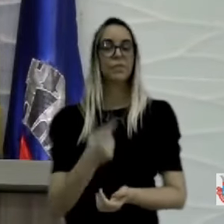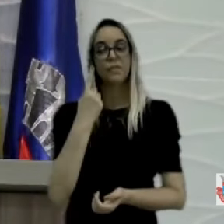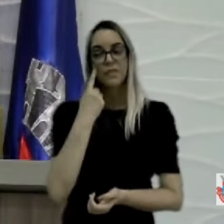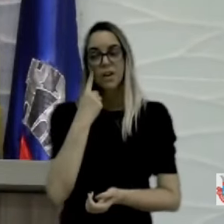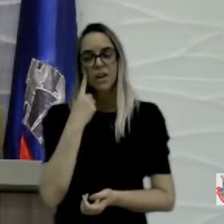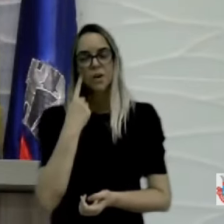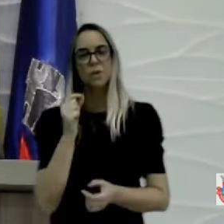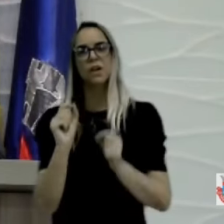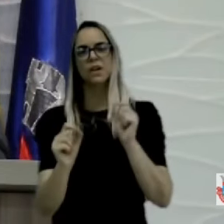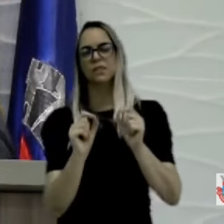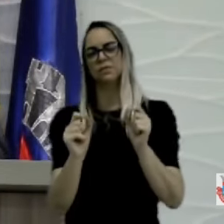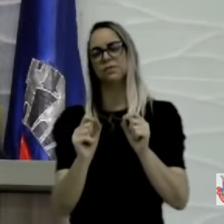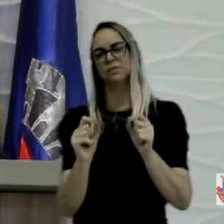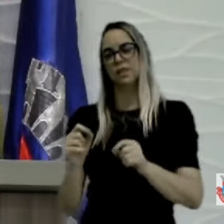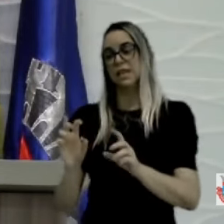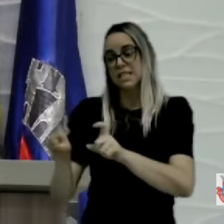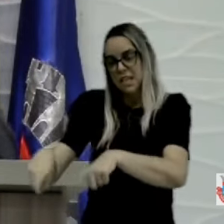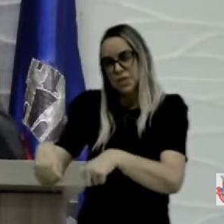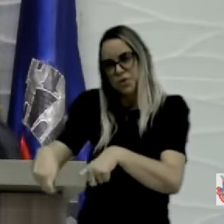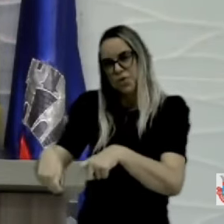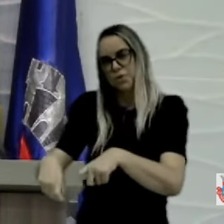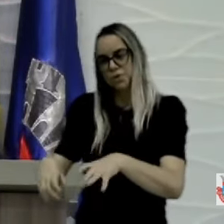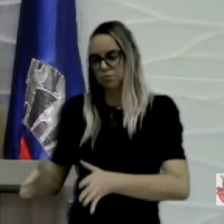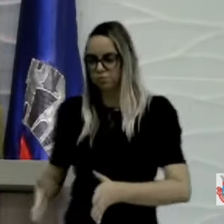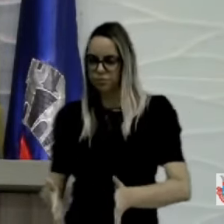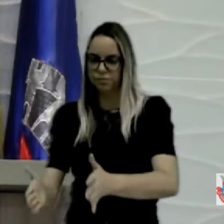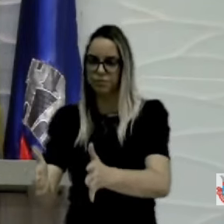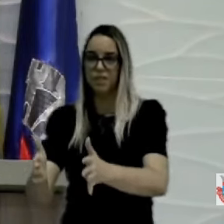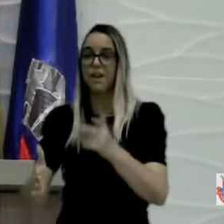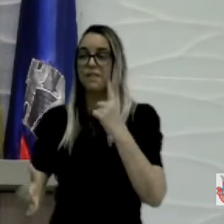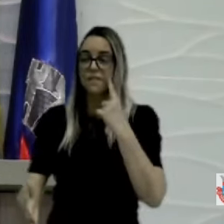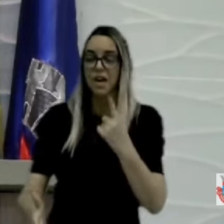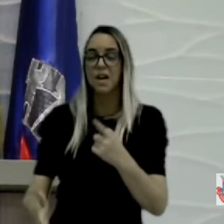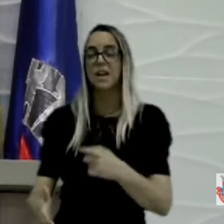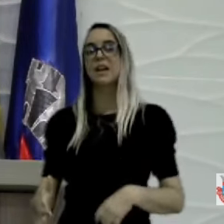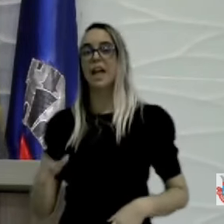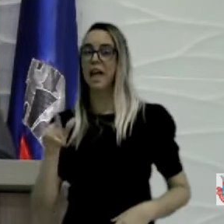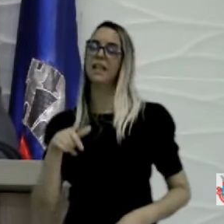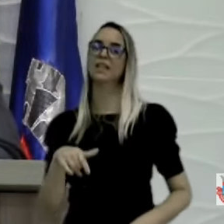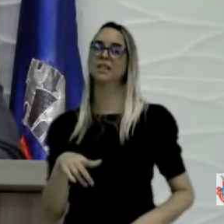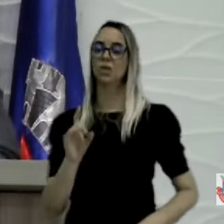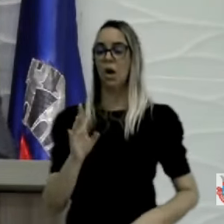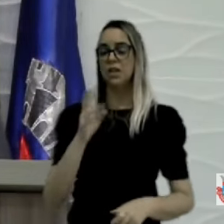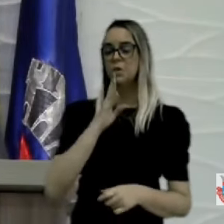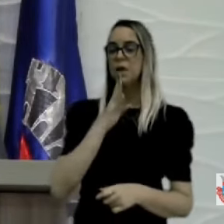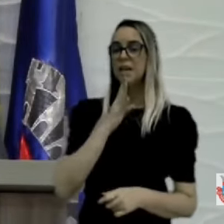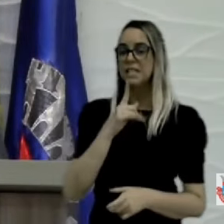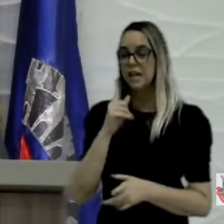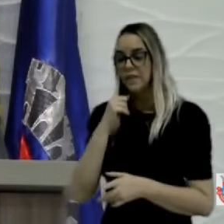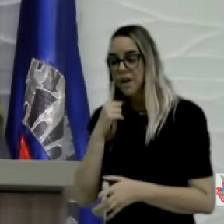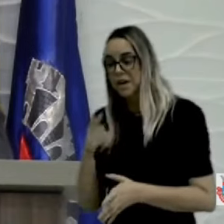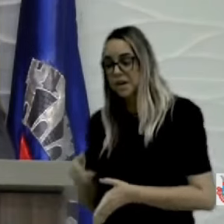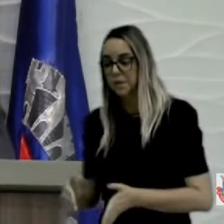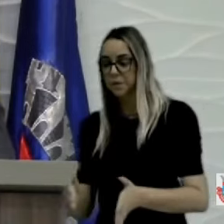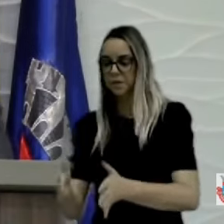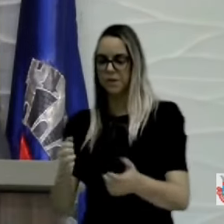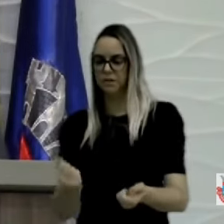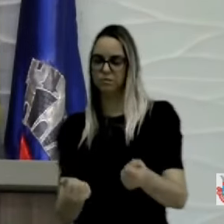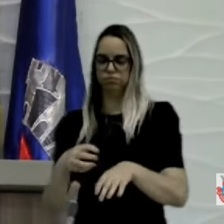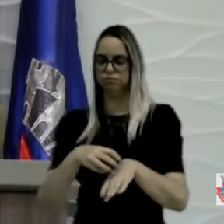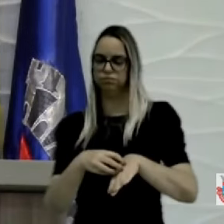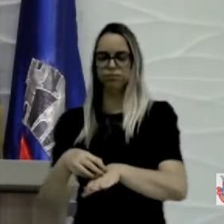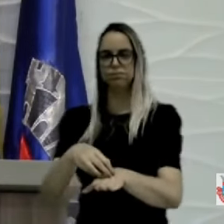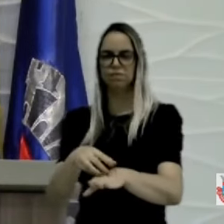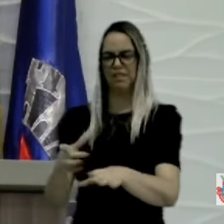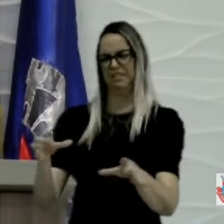extensão rural, as estradas, só sabe quem trafega. Quem vem da zona rural para a cidade e quem da cidade também vai para a zona